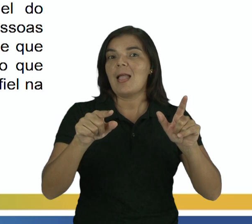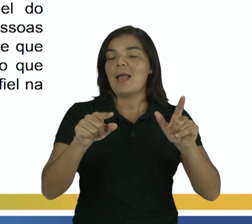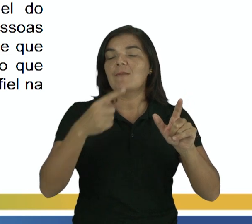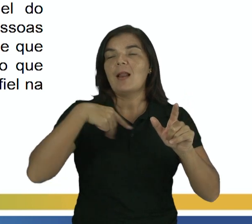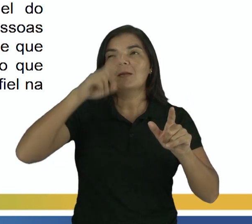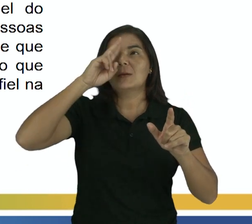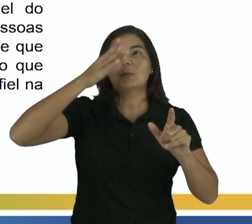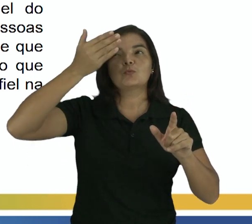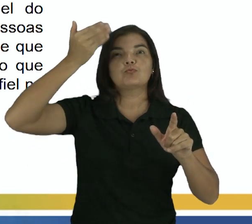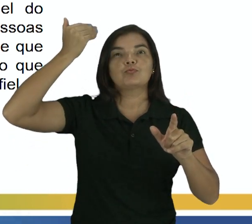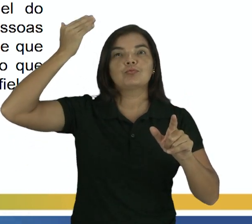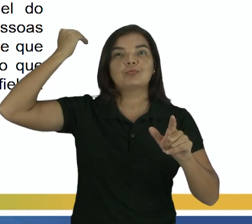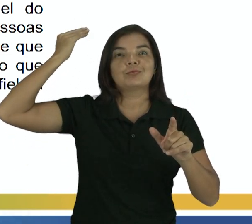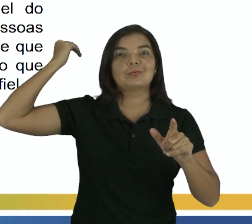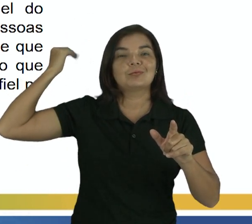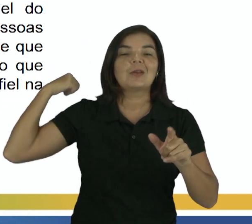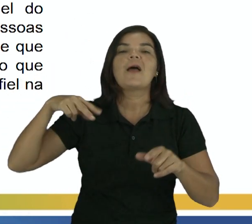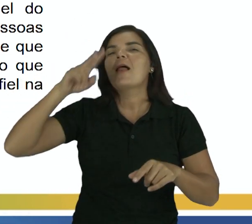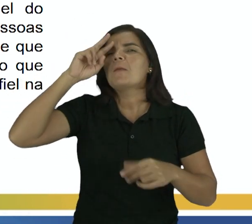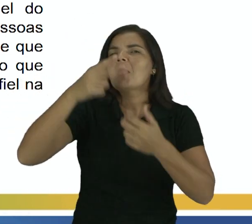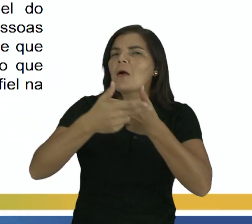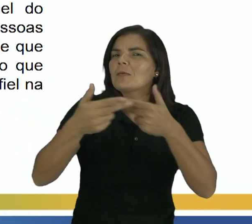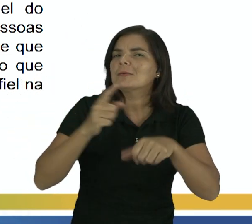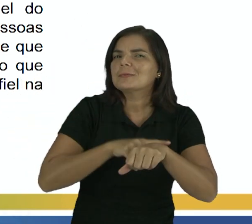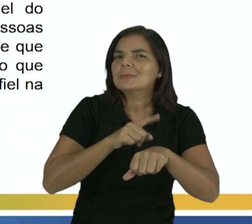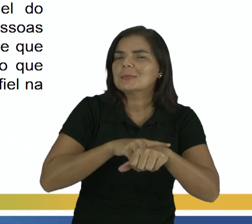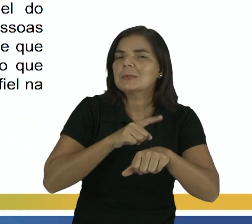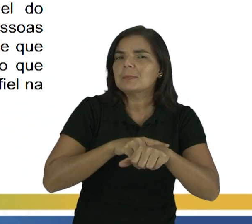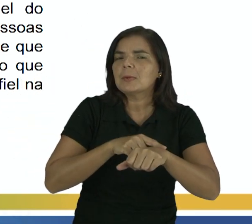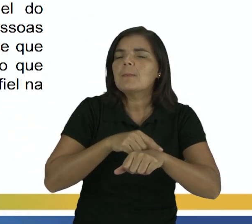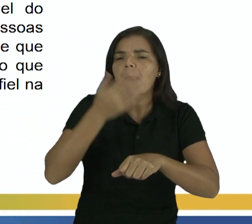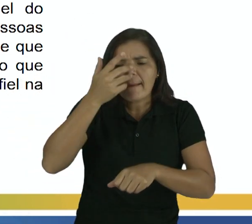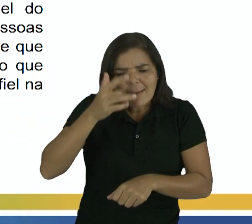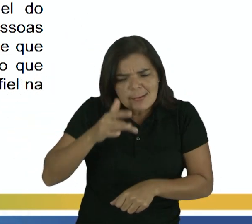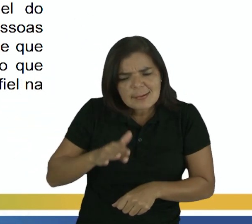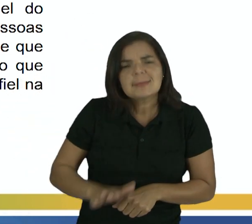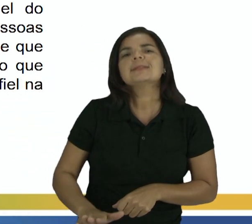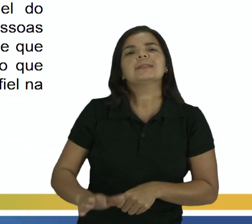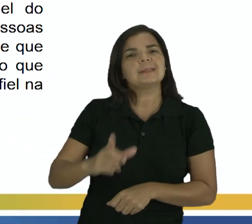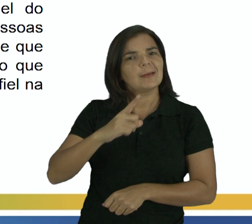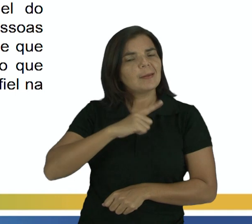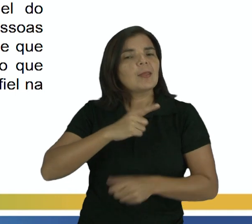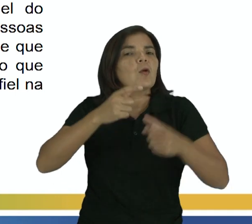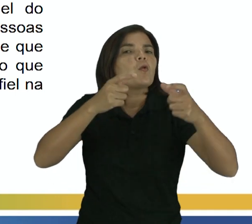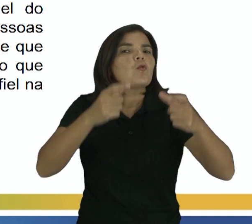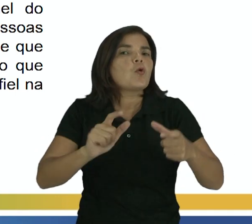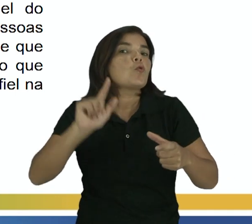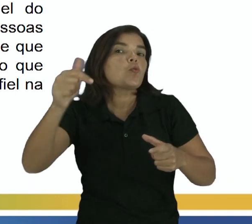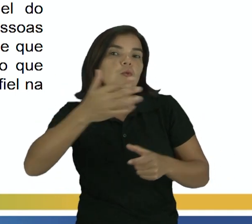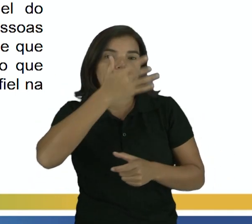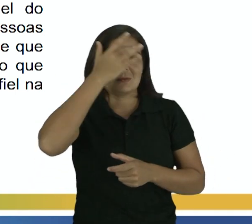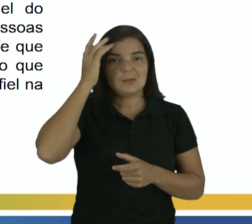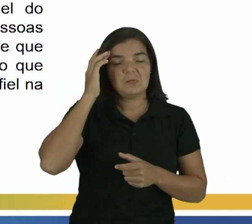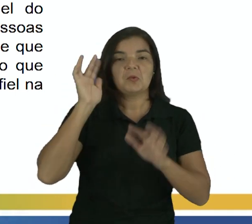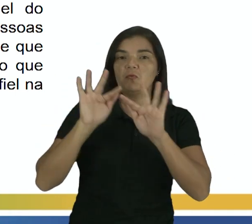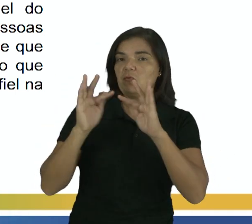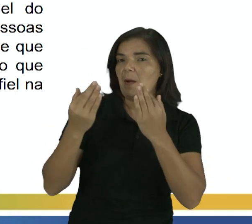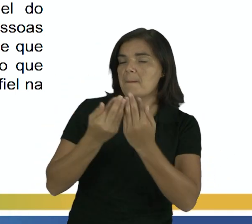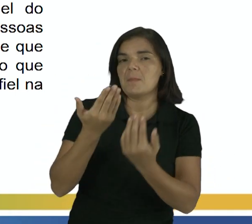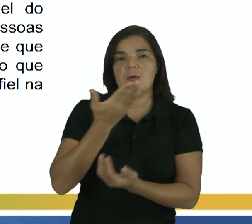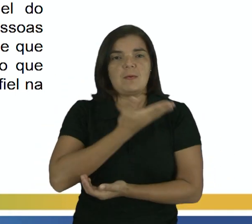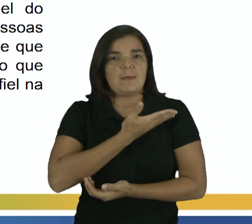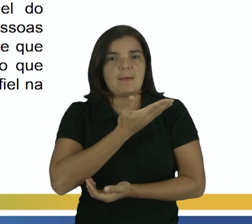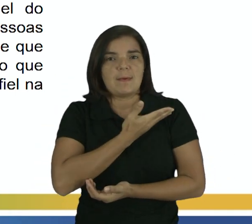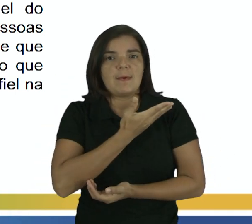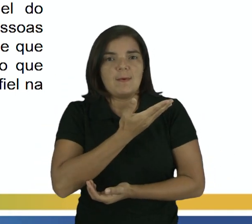do tempo. Você vai precisar lembrar de algum momento em que você, bem criança, esteve em algum lugar com outras pessoas, familiares,